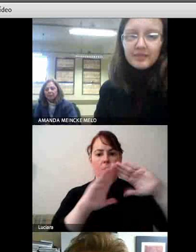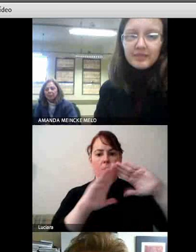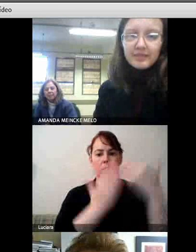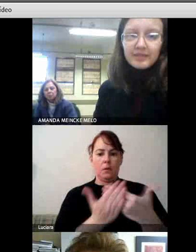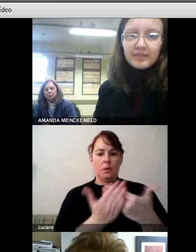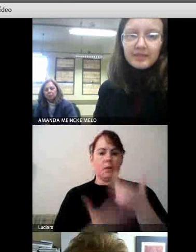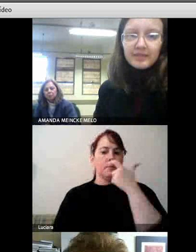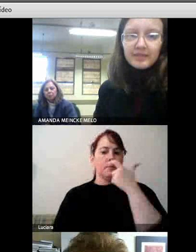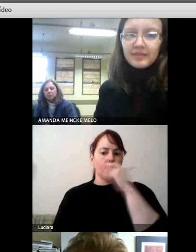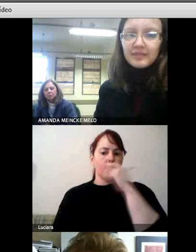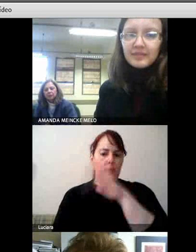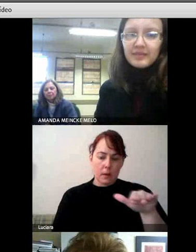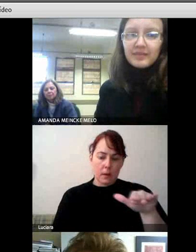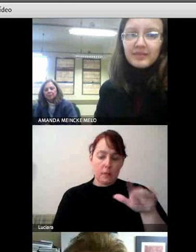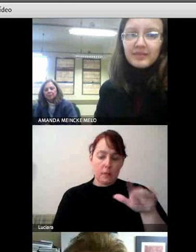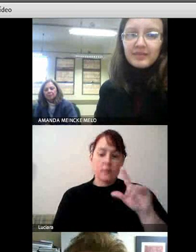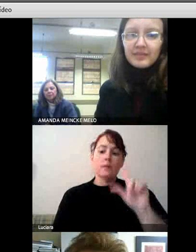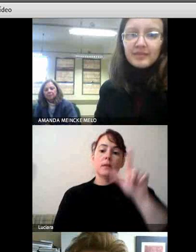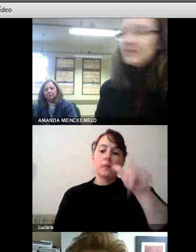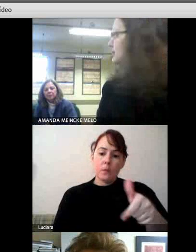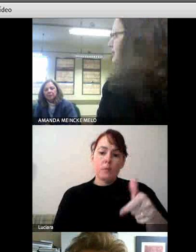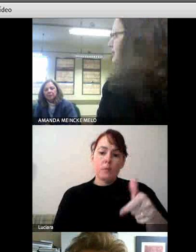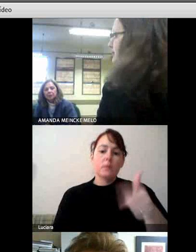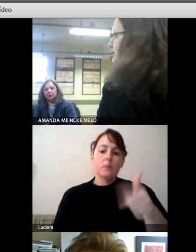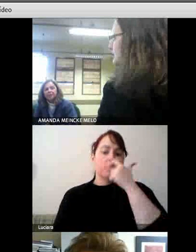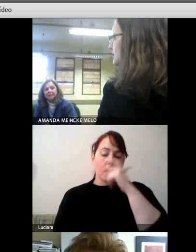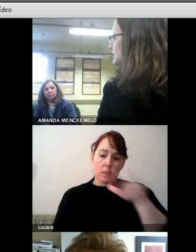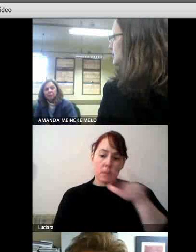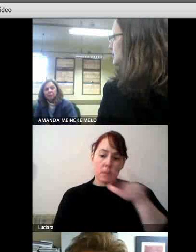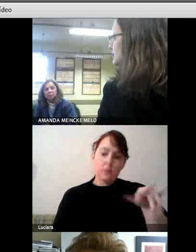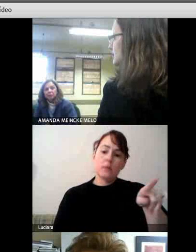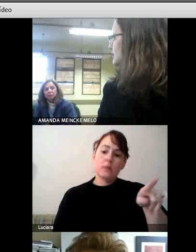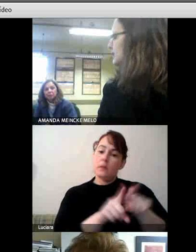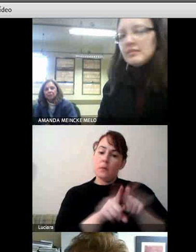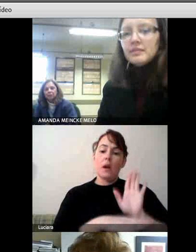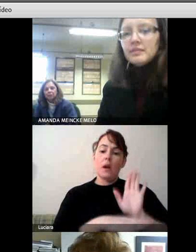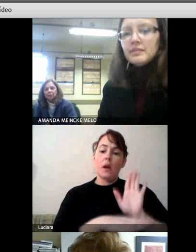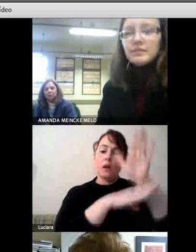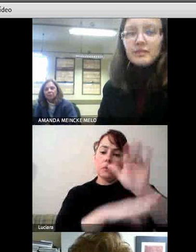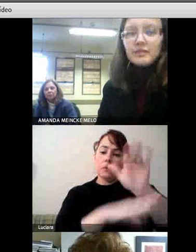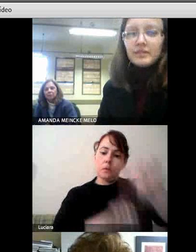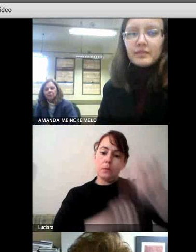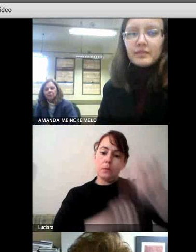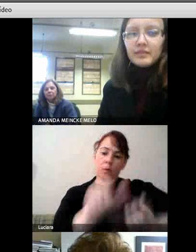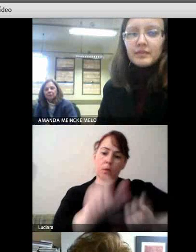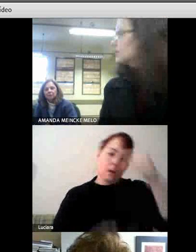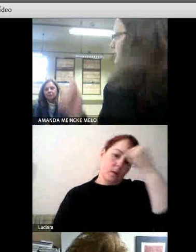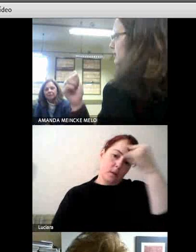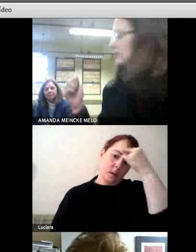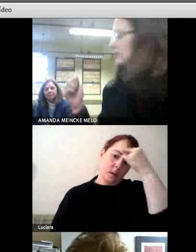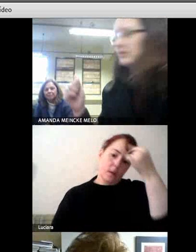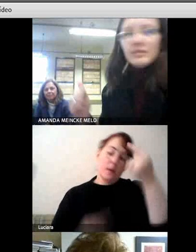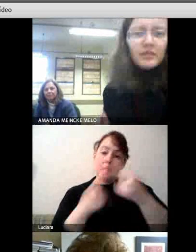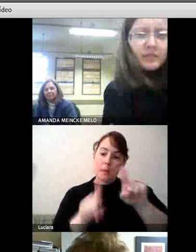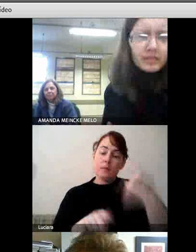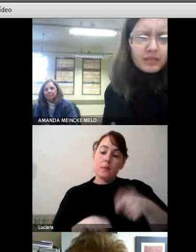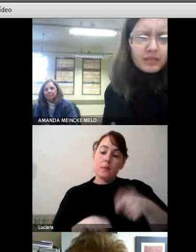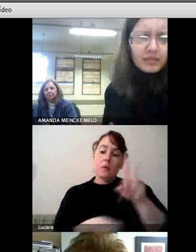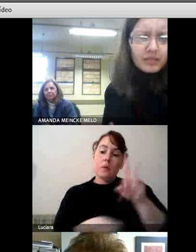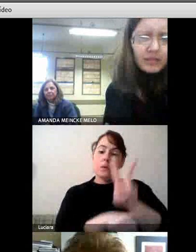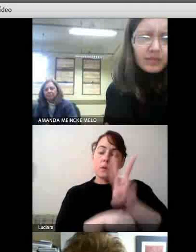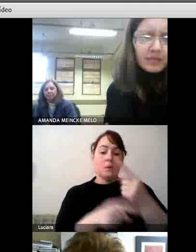a pensar sobre os cálculos, nem a aplicar e analisar os resultados do uso do cálculo. E só